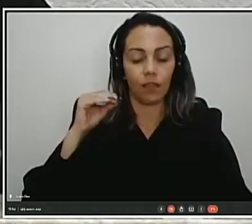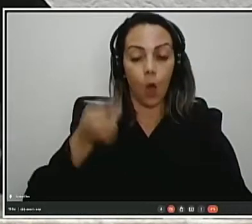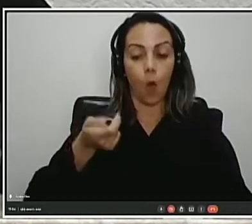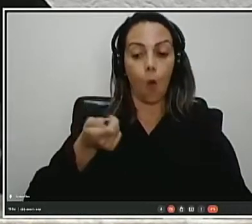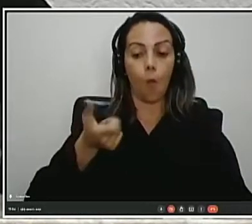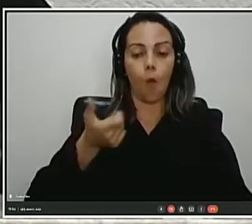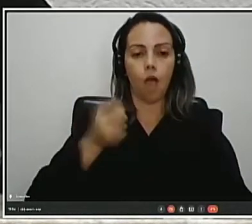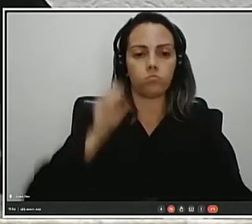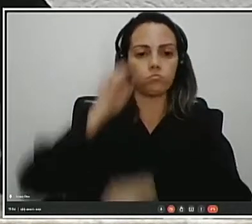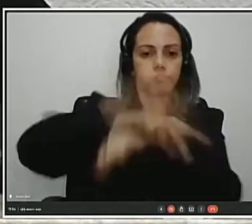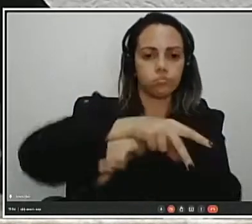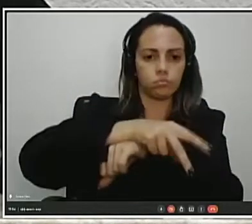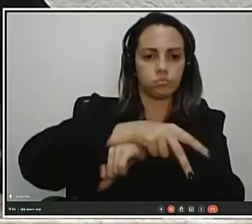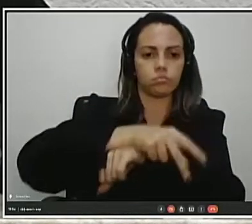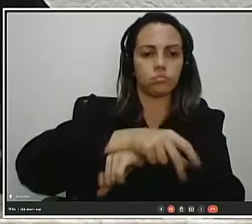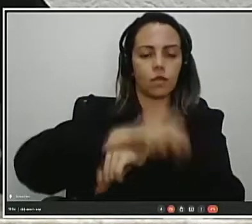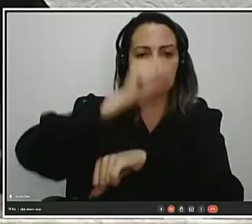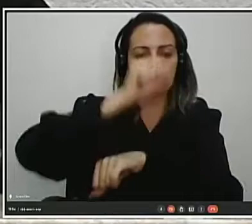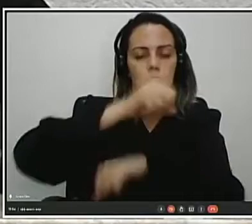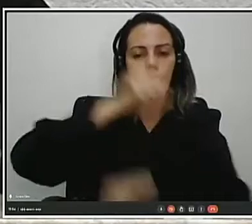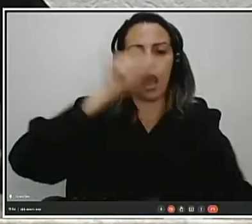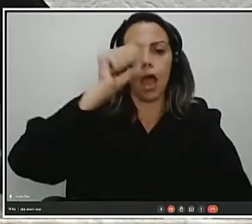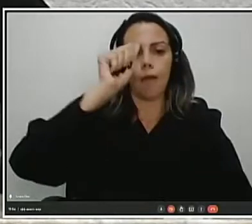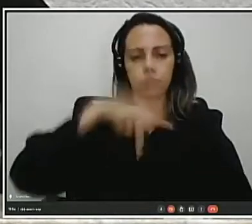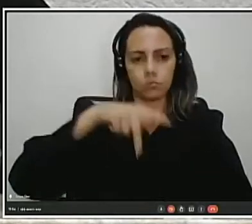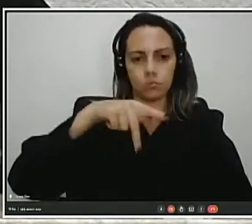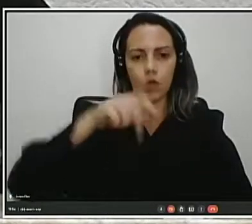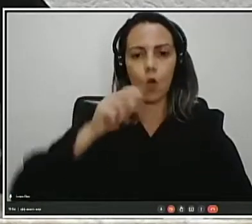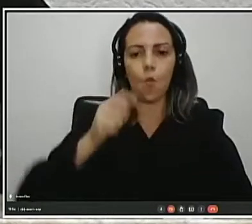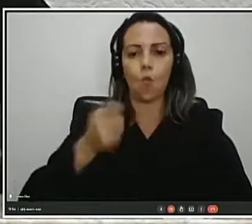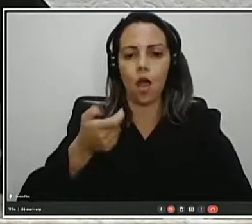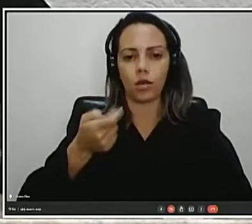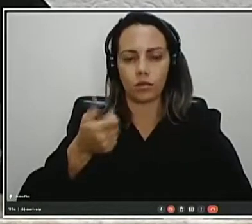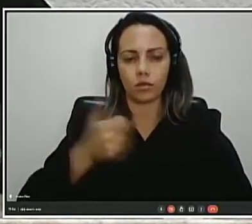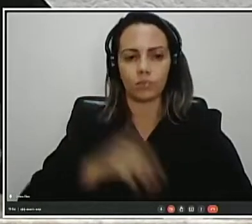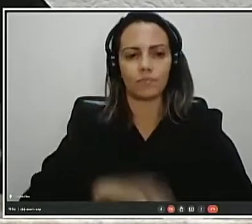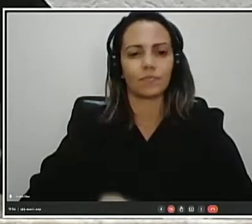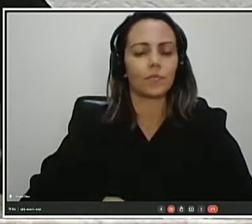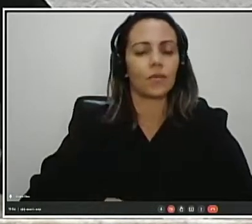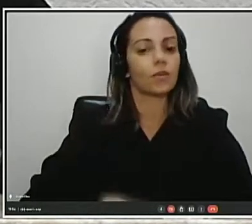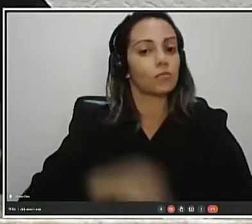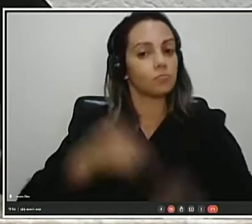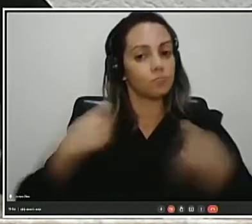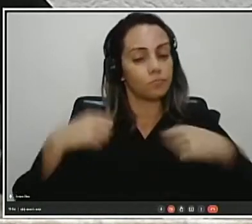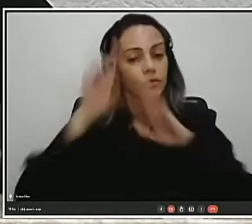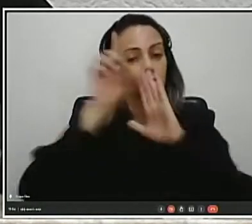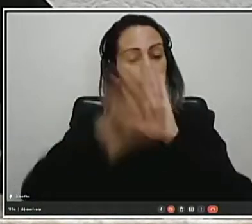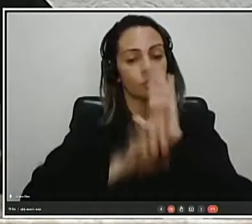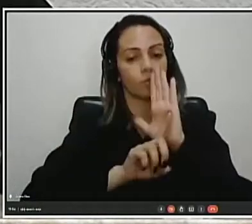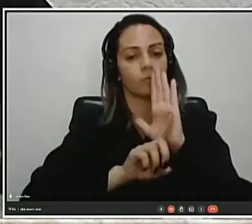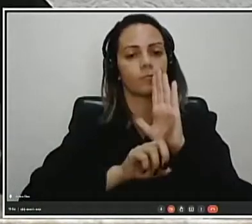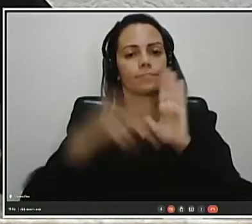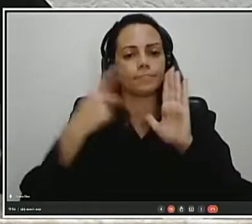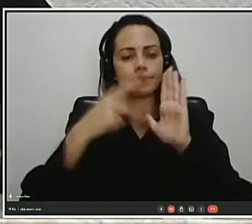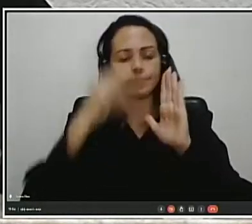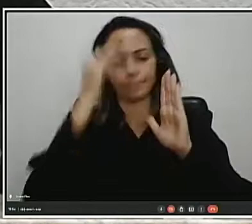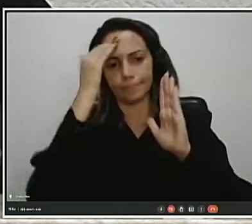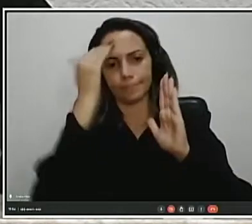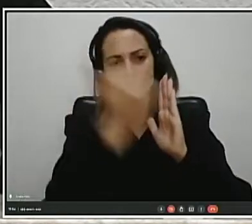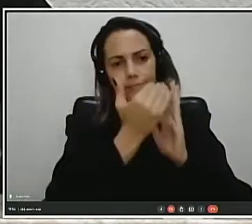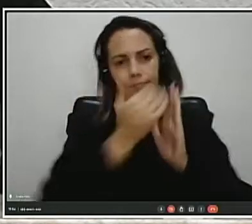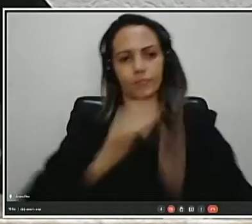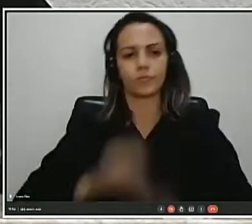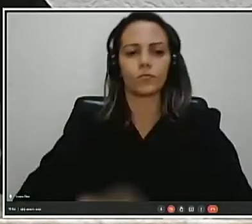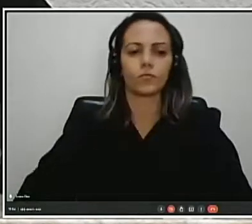aposentar. Esse tempo de carência é de suma importância para que seus direitos sejam preservados. Suprimir ou